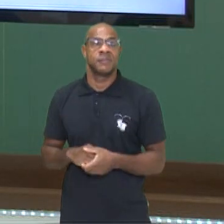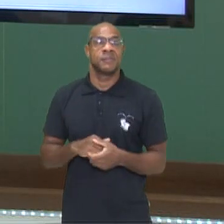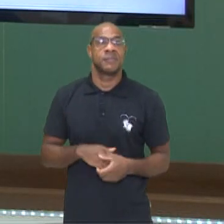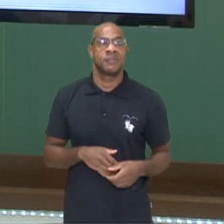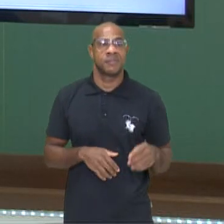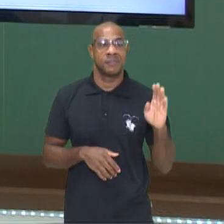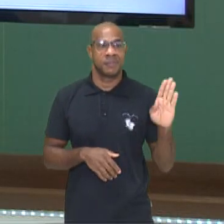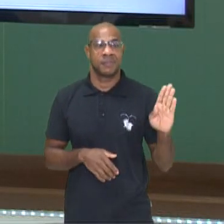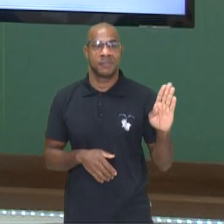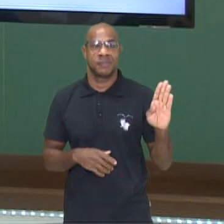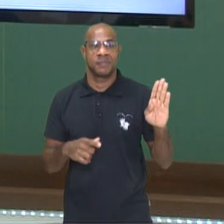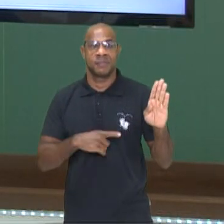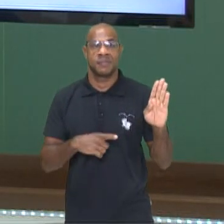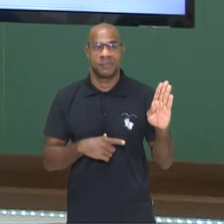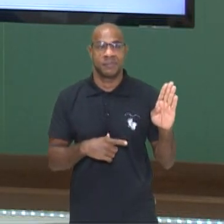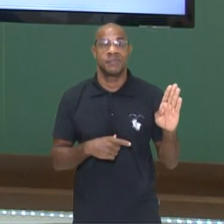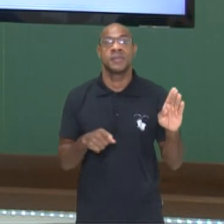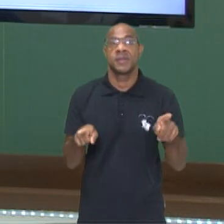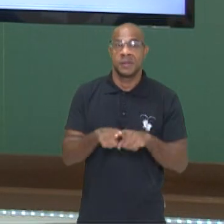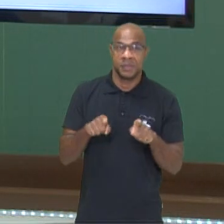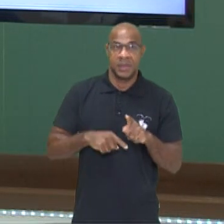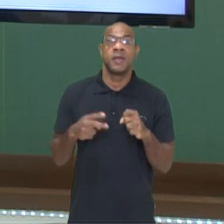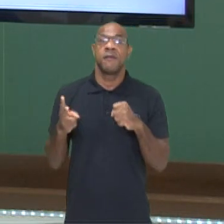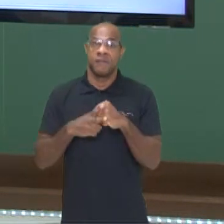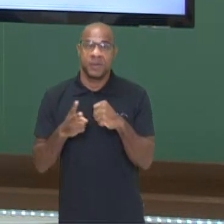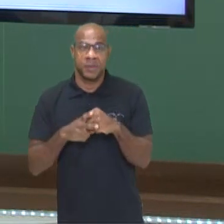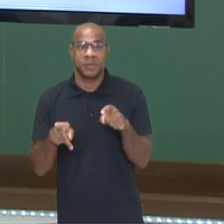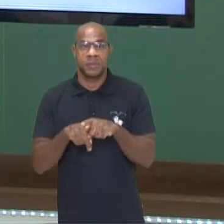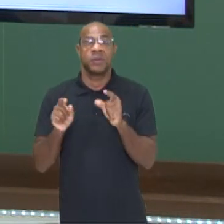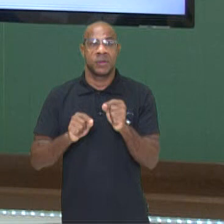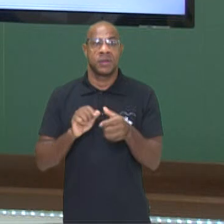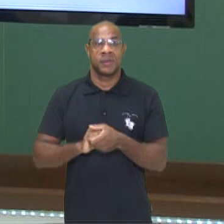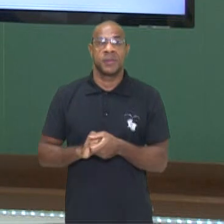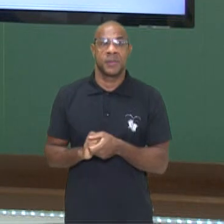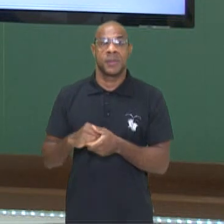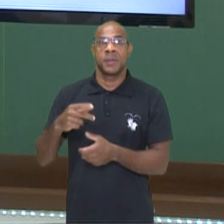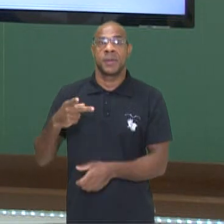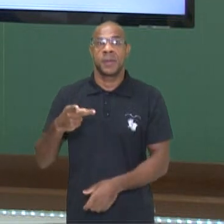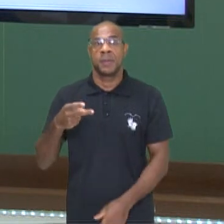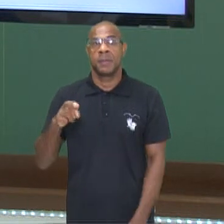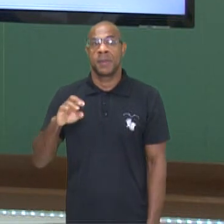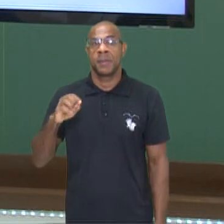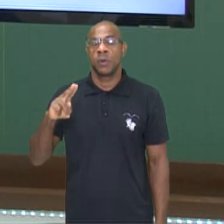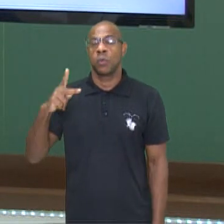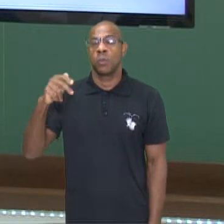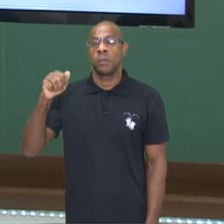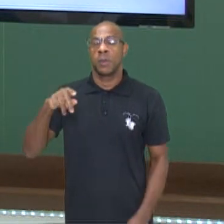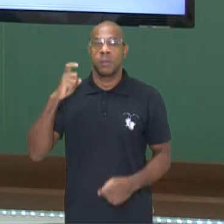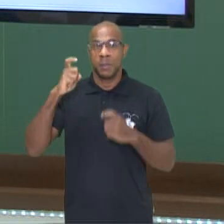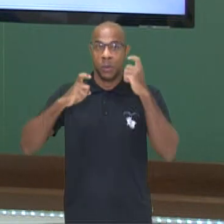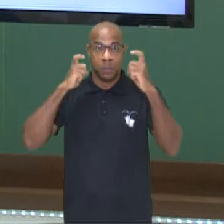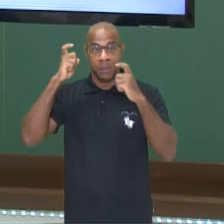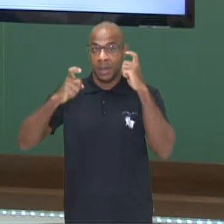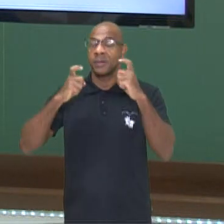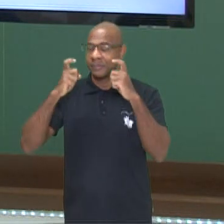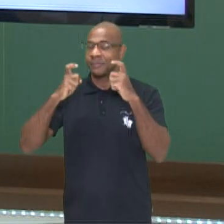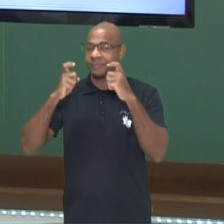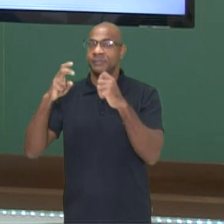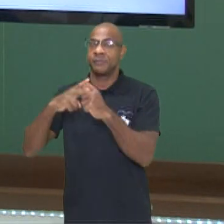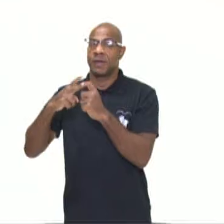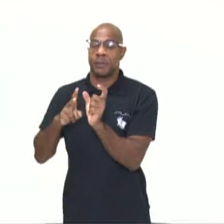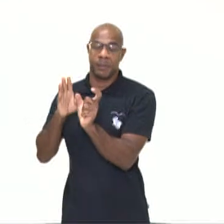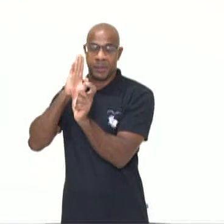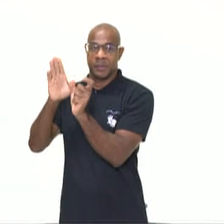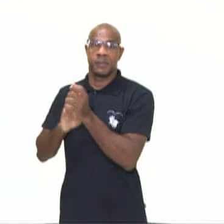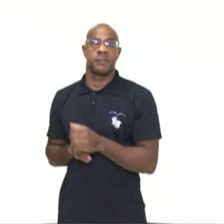que é verbal também. Nós temos o núcleo dele, o próprio verbo preocupam, preocupar. Na letra